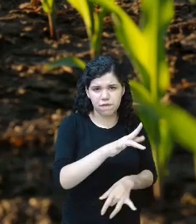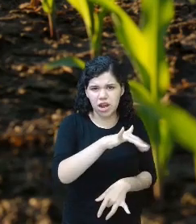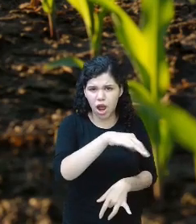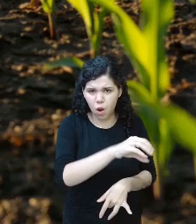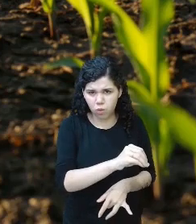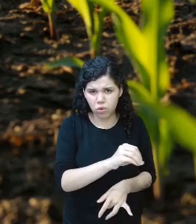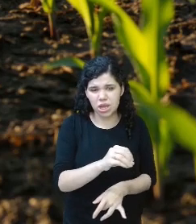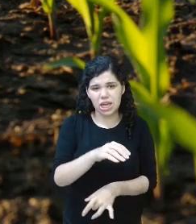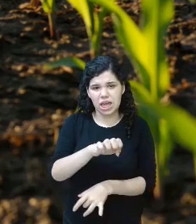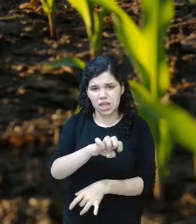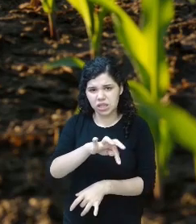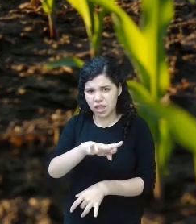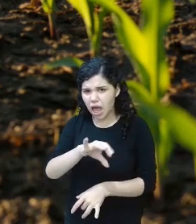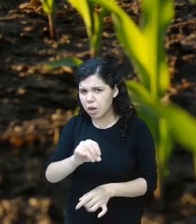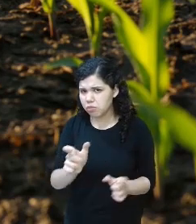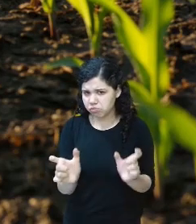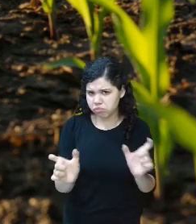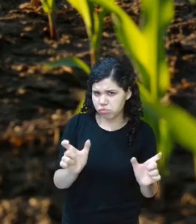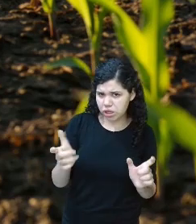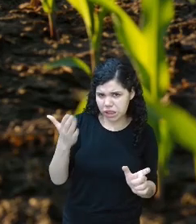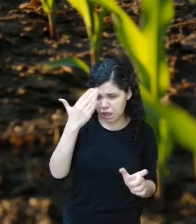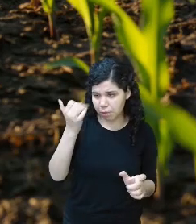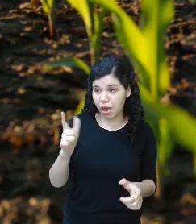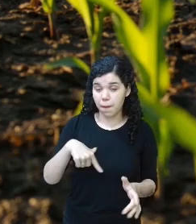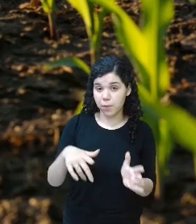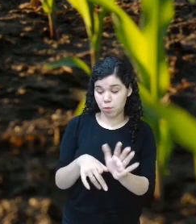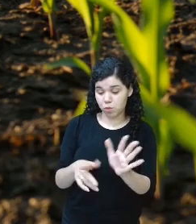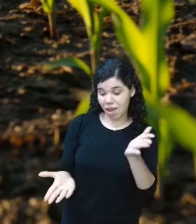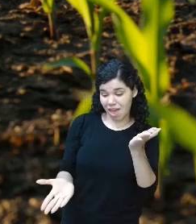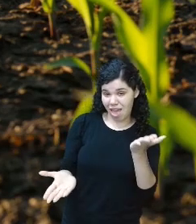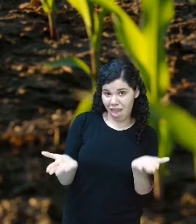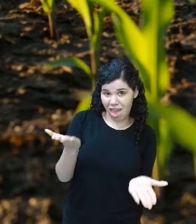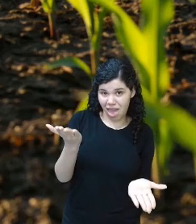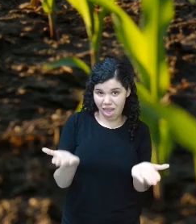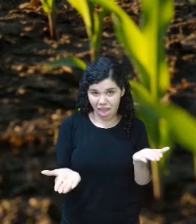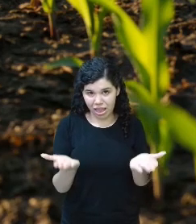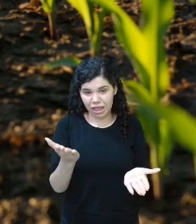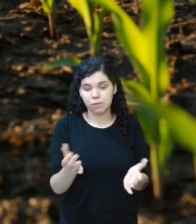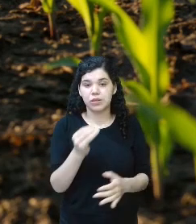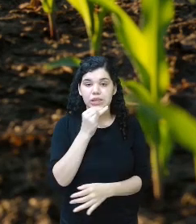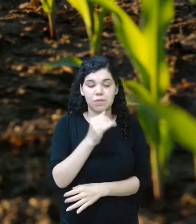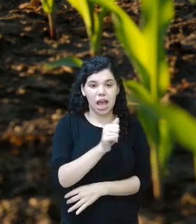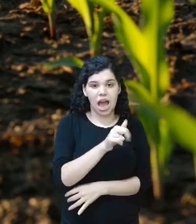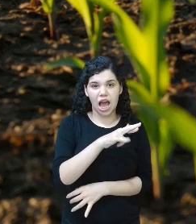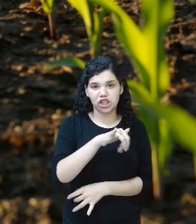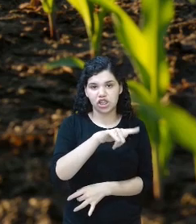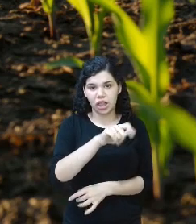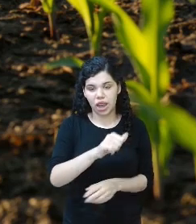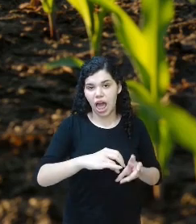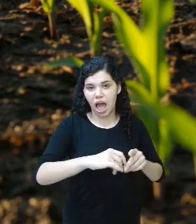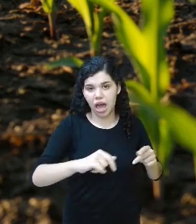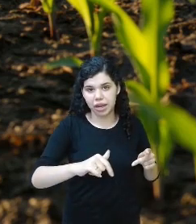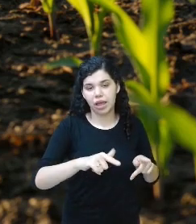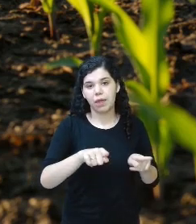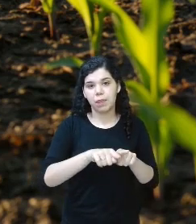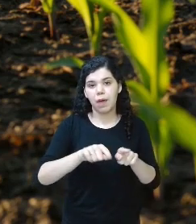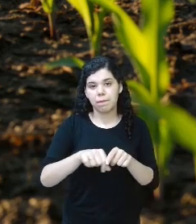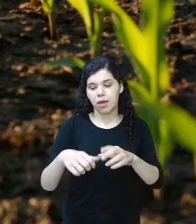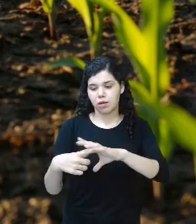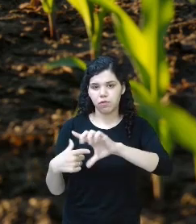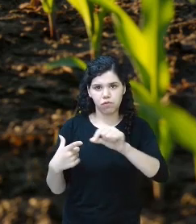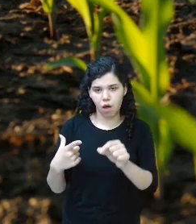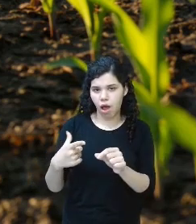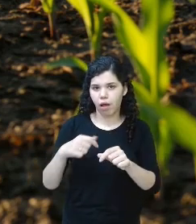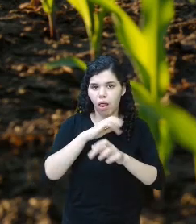Isso existe, isso que existe é um equilíbrio entre os elementos. A argila, a areia, a matéria